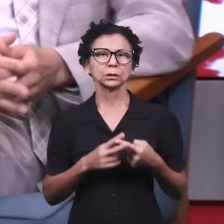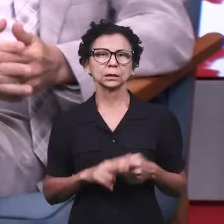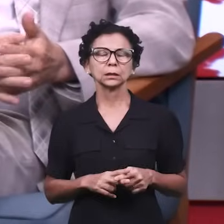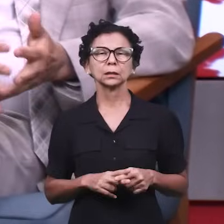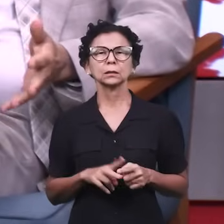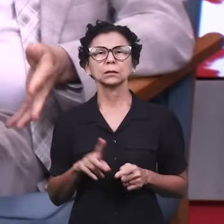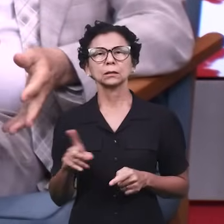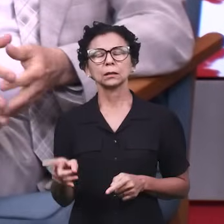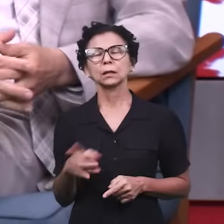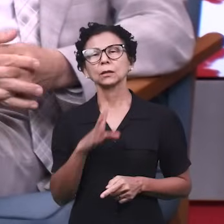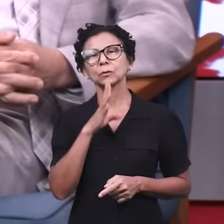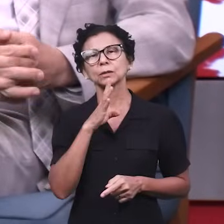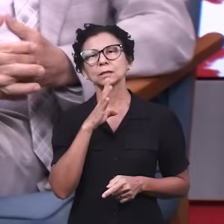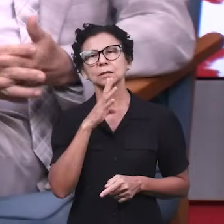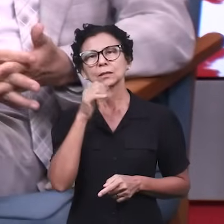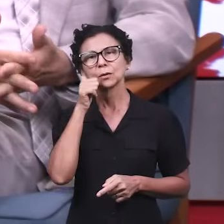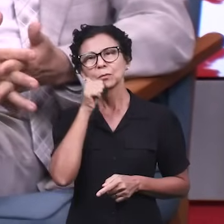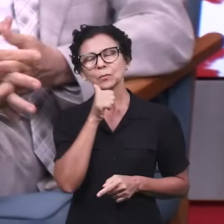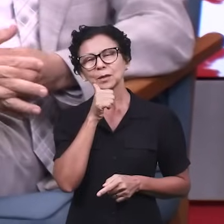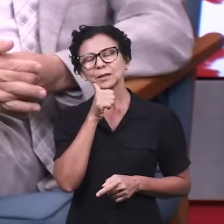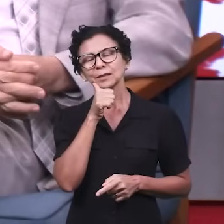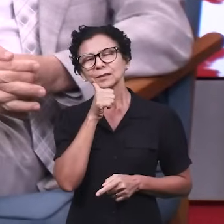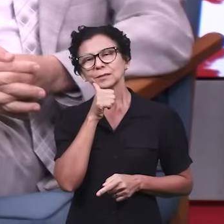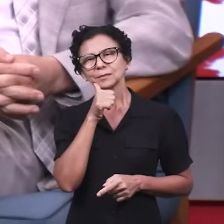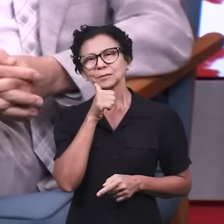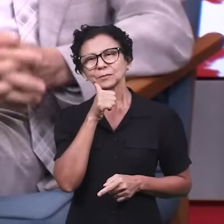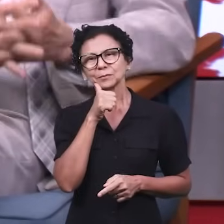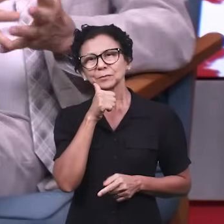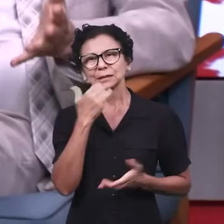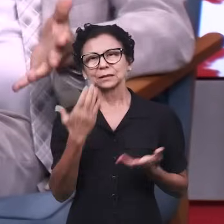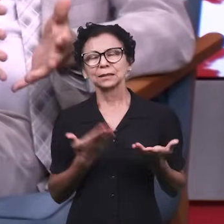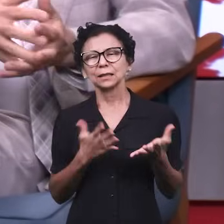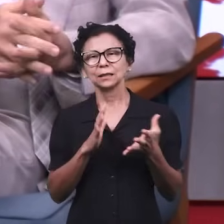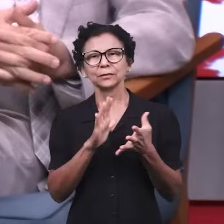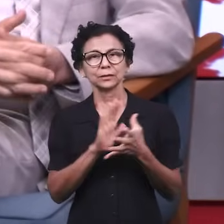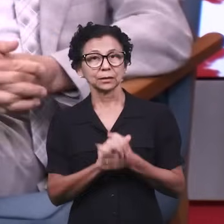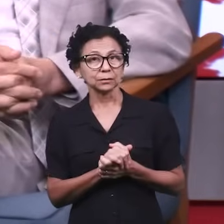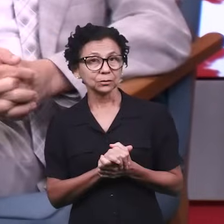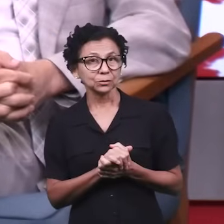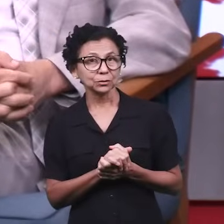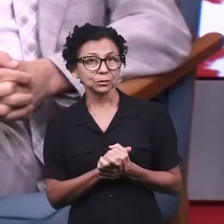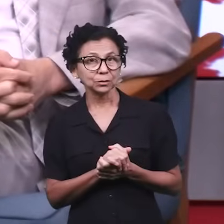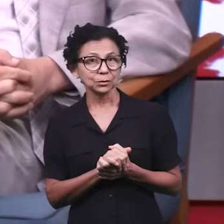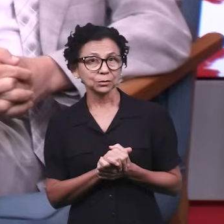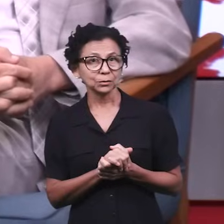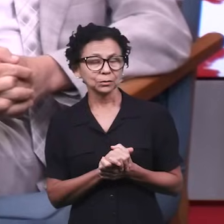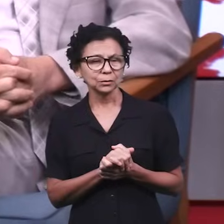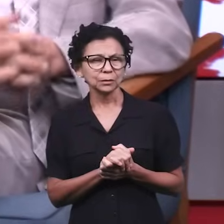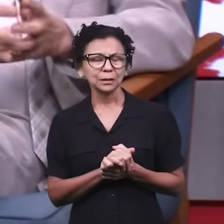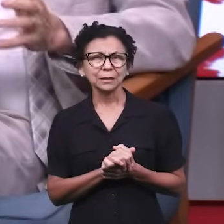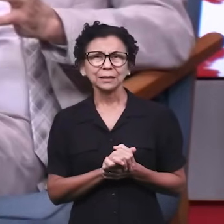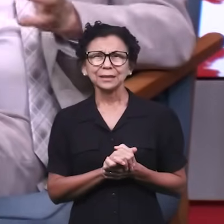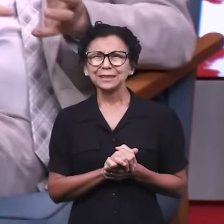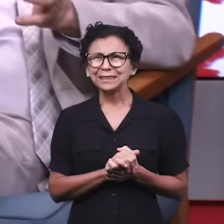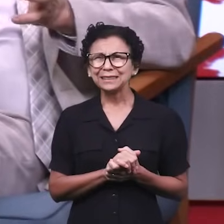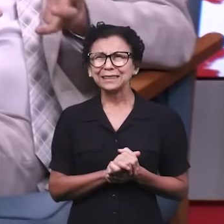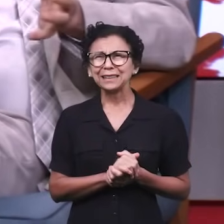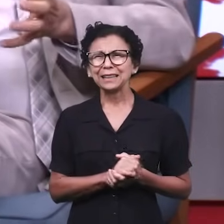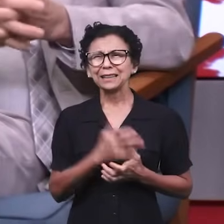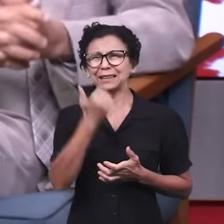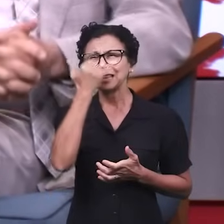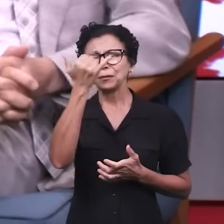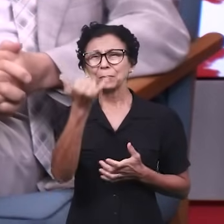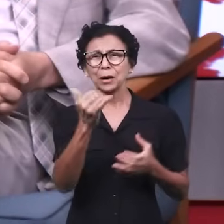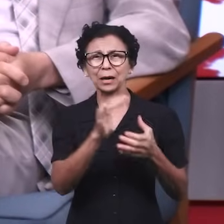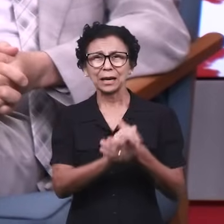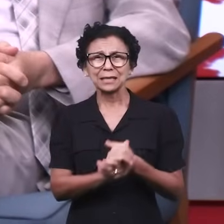acertou, conheceu uma moça, casou, já estava há algum tempo na igreja. E de repente houve uma crise